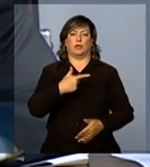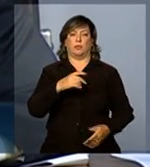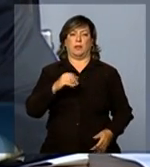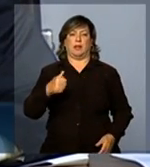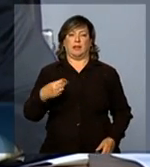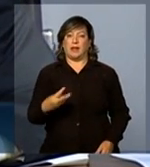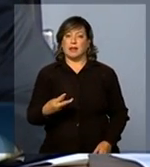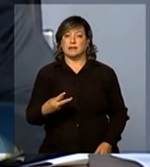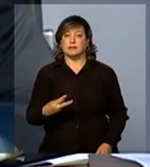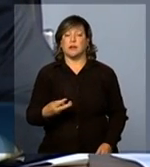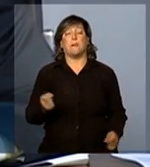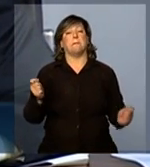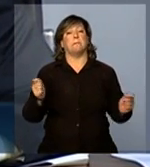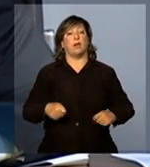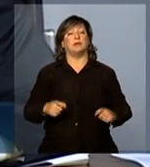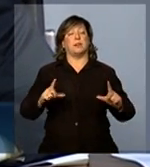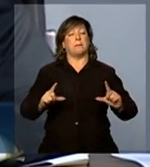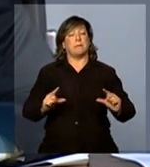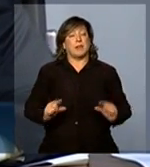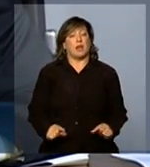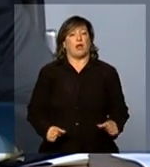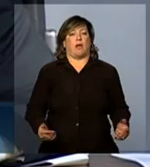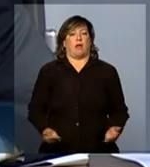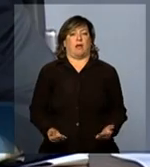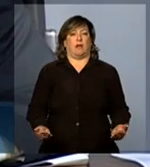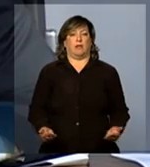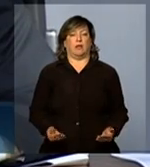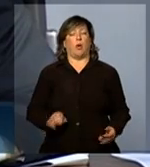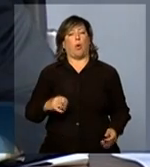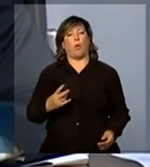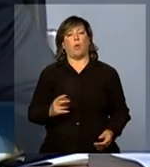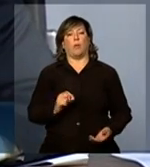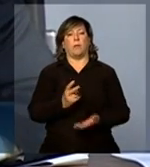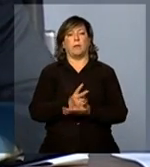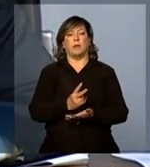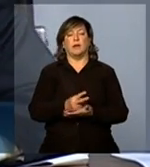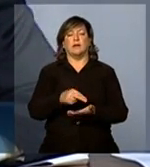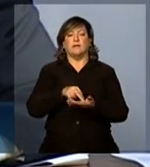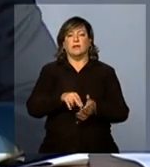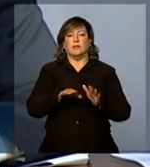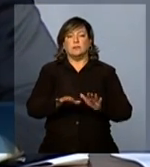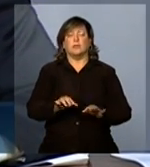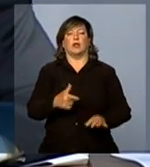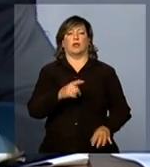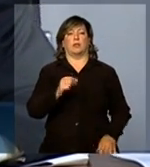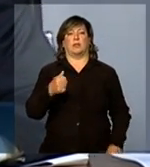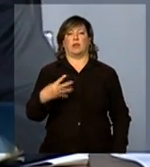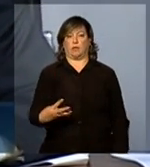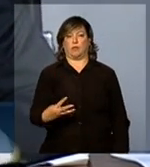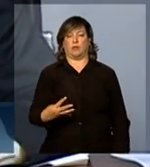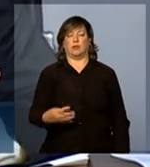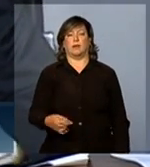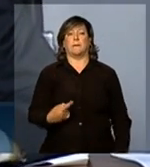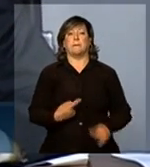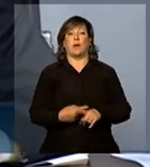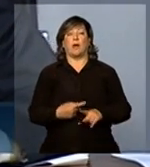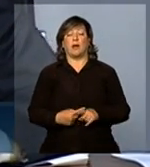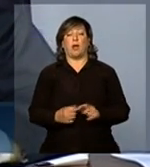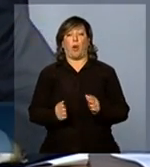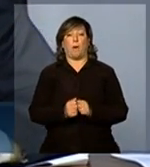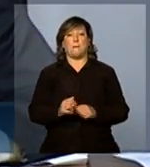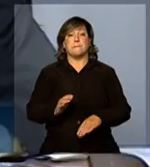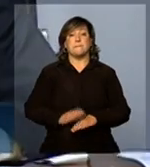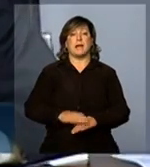possa ser menor ou mesmo se estabilizar em 2014. Então, com mais